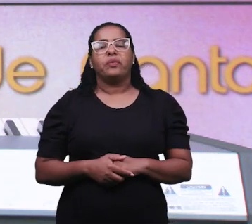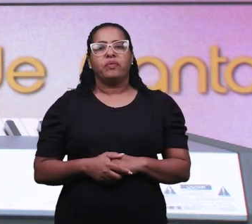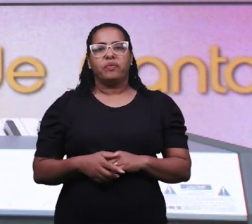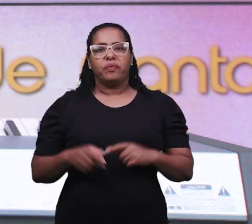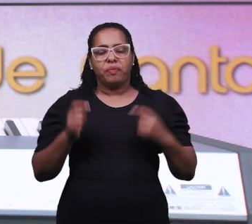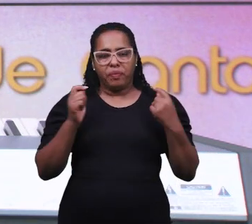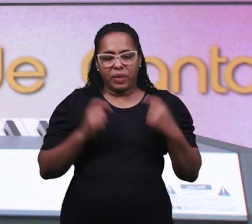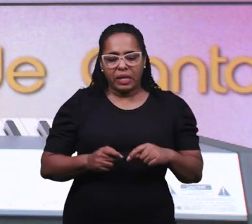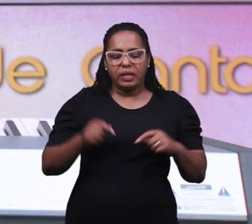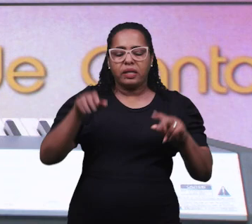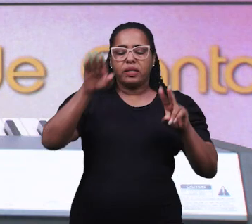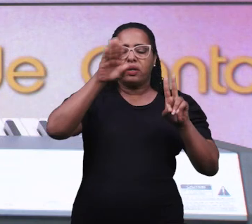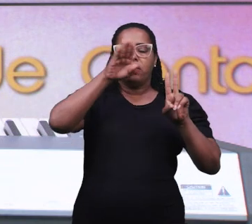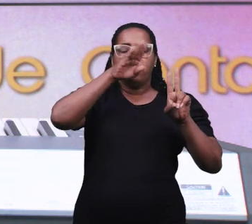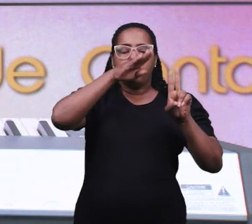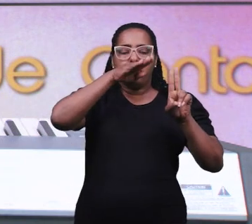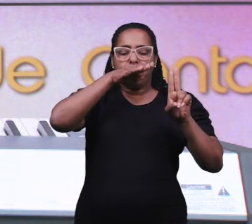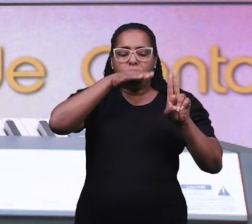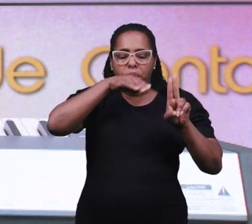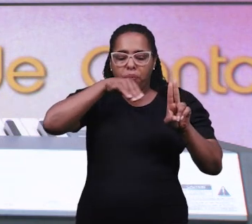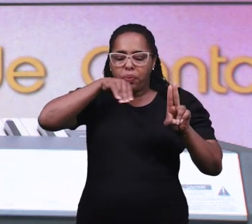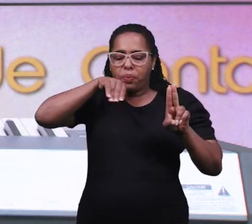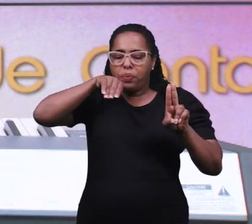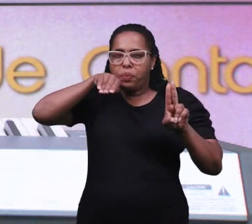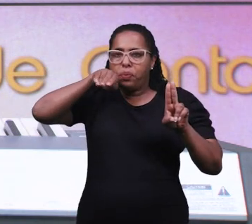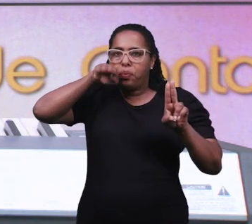Esse som precisa ser contínuo.